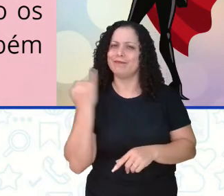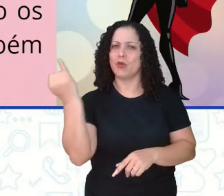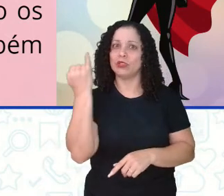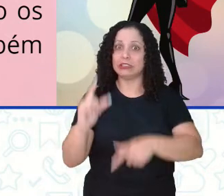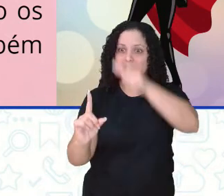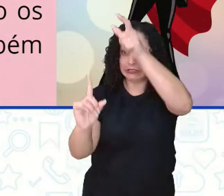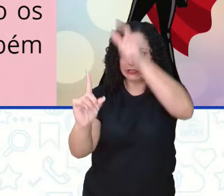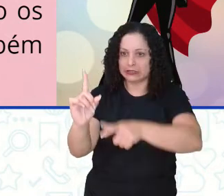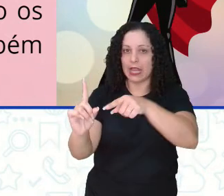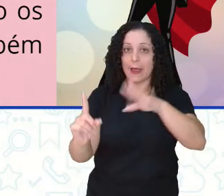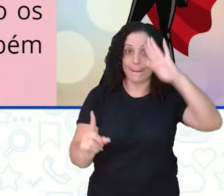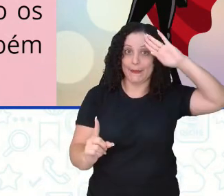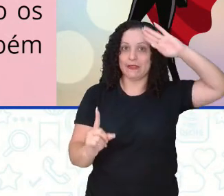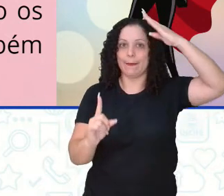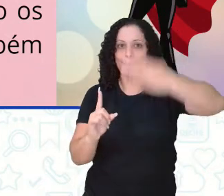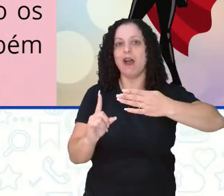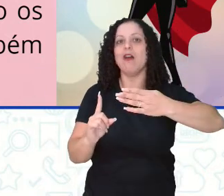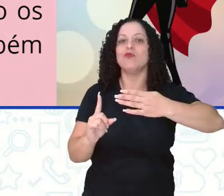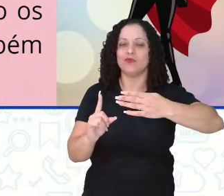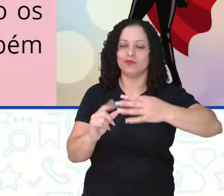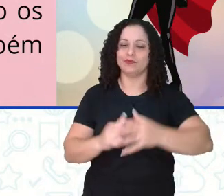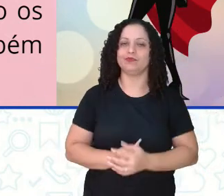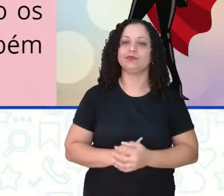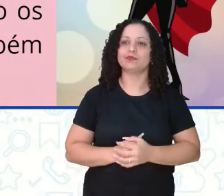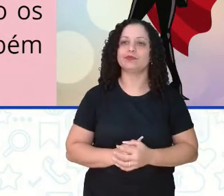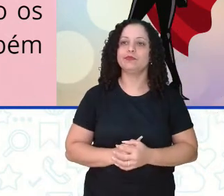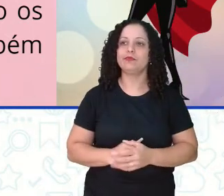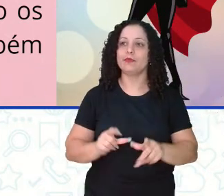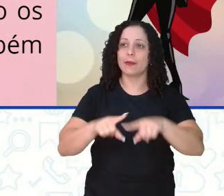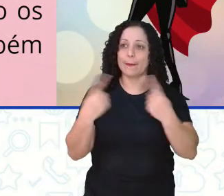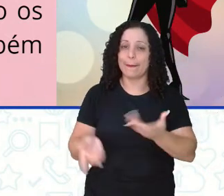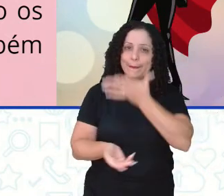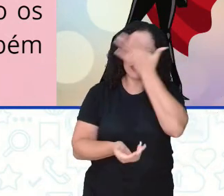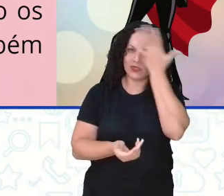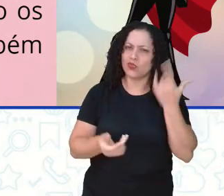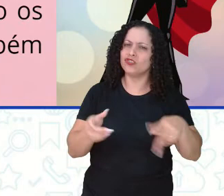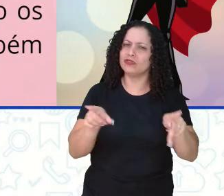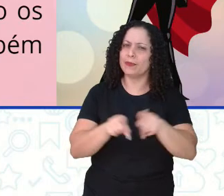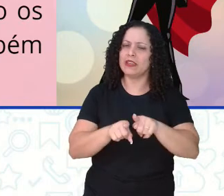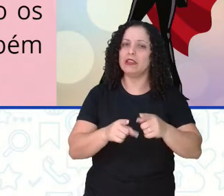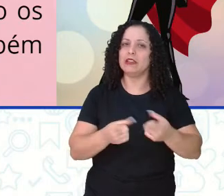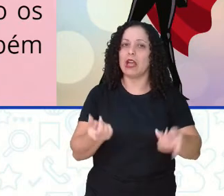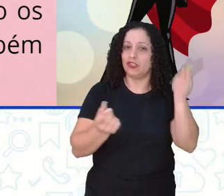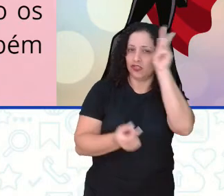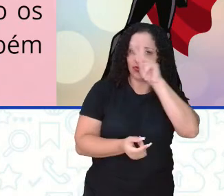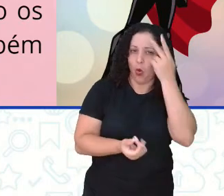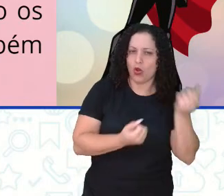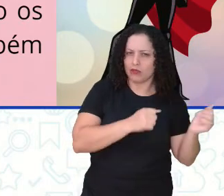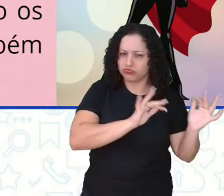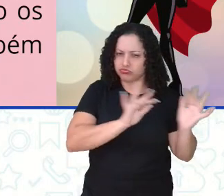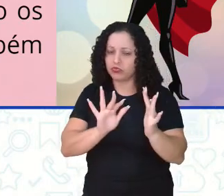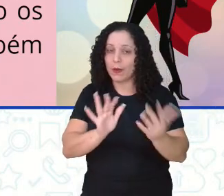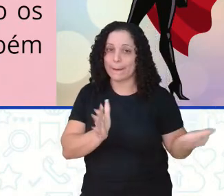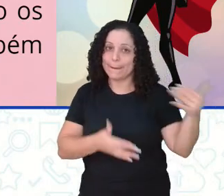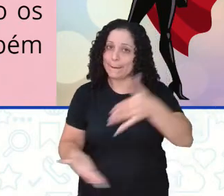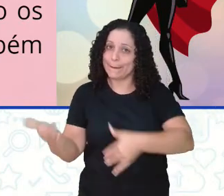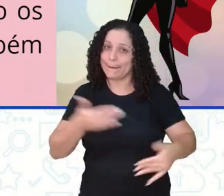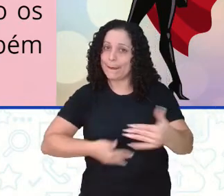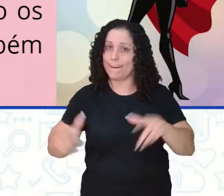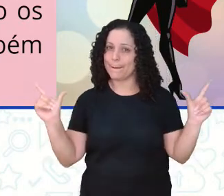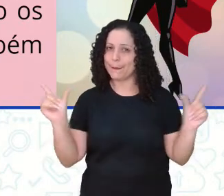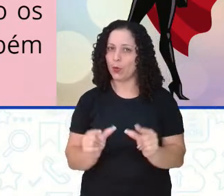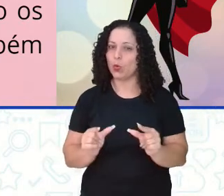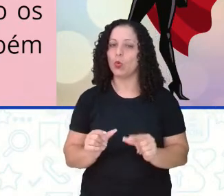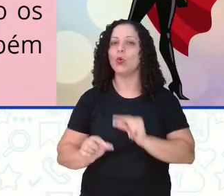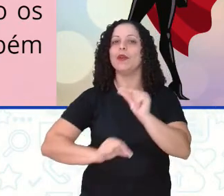de personagens principais ou protagonistas. Já aqueles que surgem na história, mas não apresentam grande destaque, são os